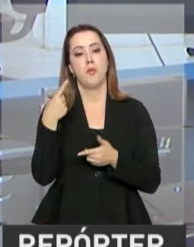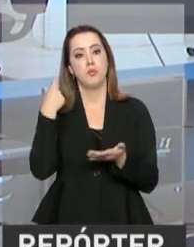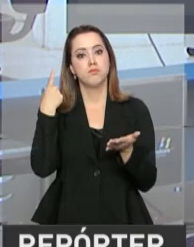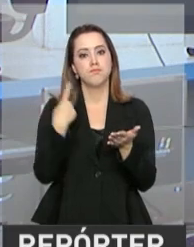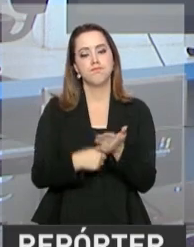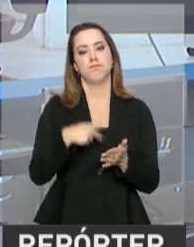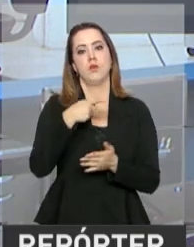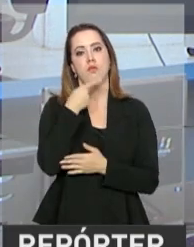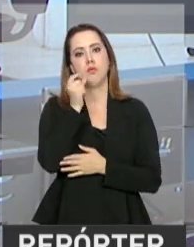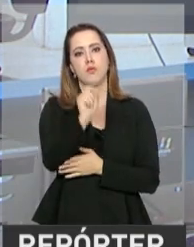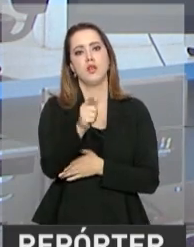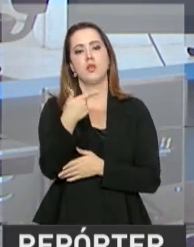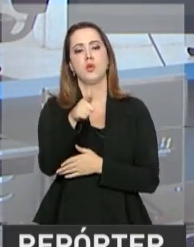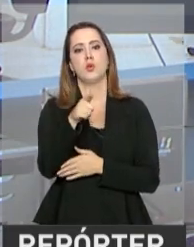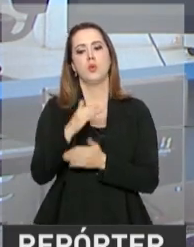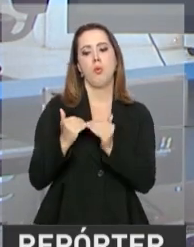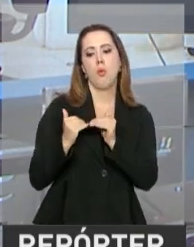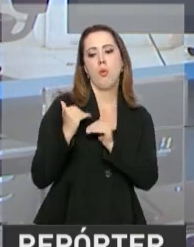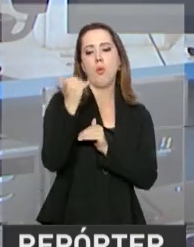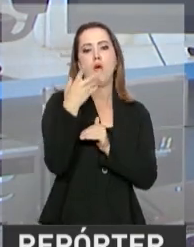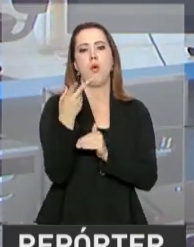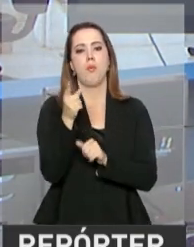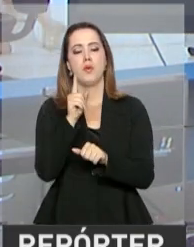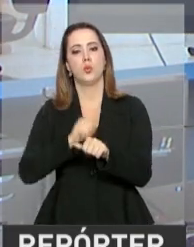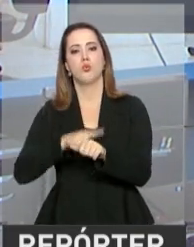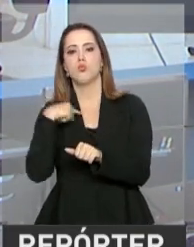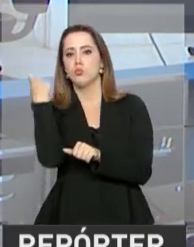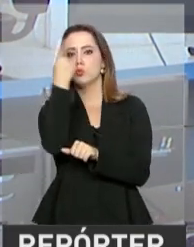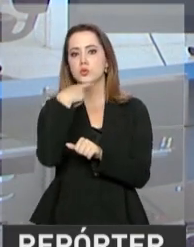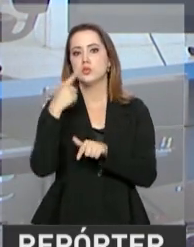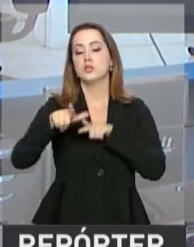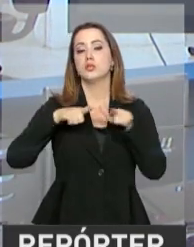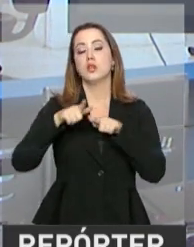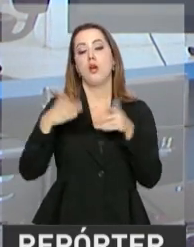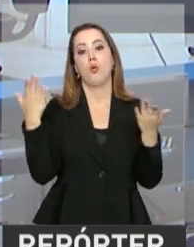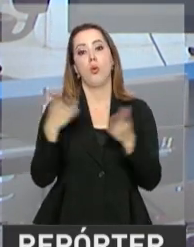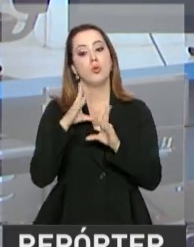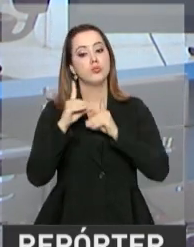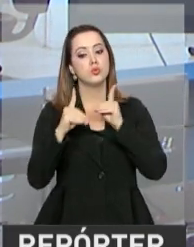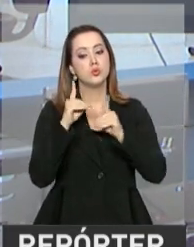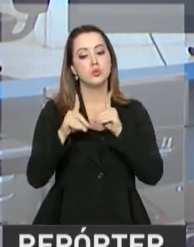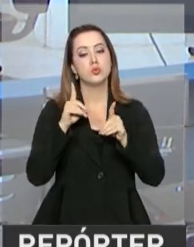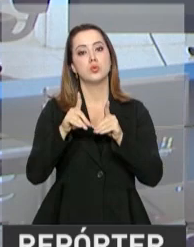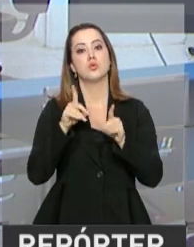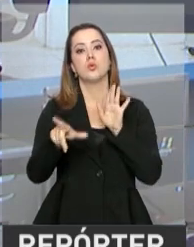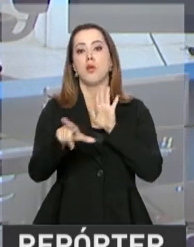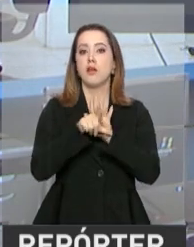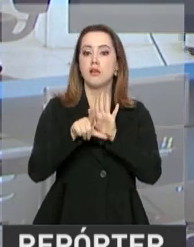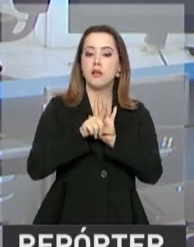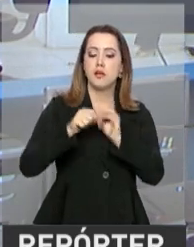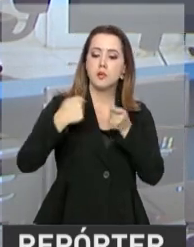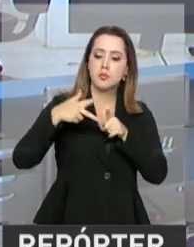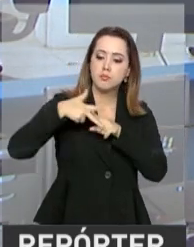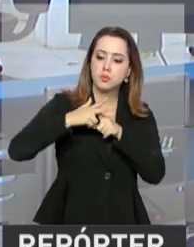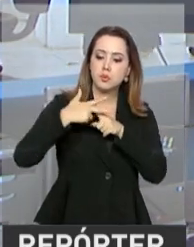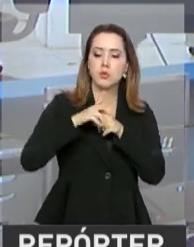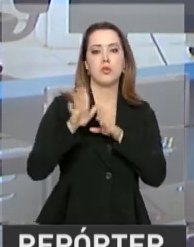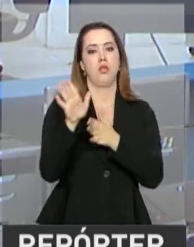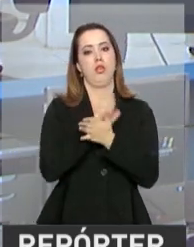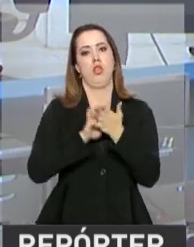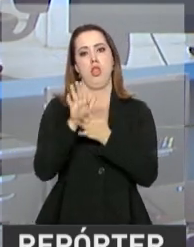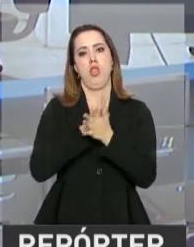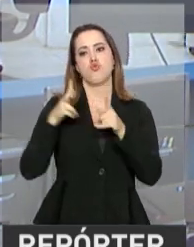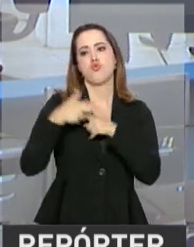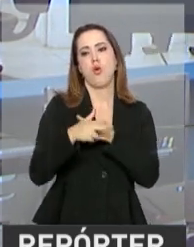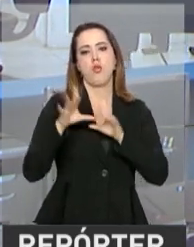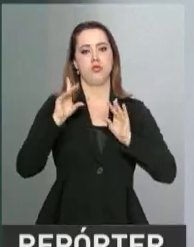que não haverá aumento da jornada de trabalho. O que está em discussão é a atualização da legislação trabalhista sem extinguir direitos